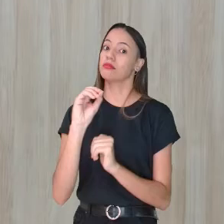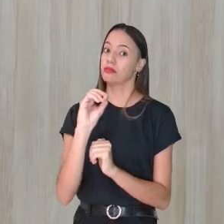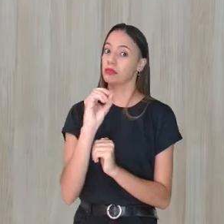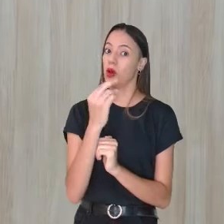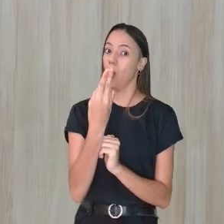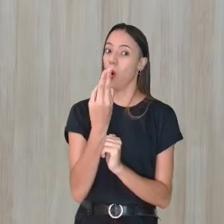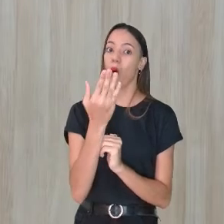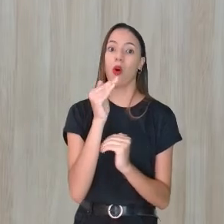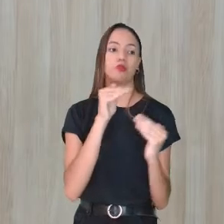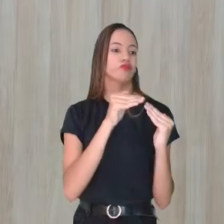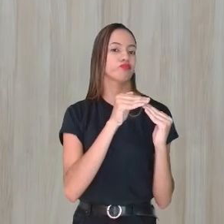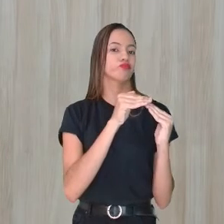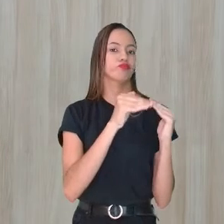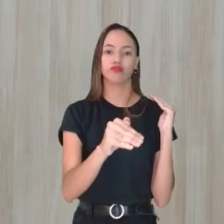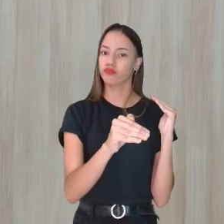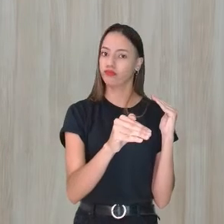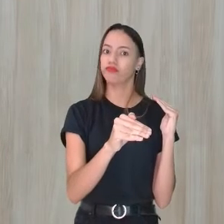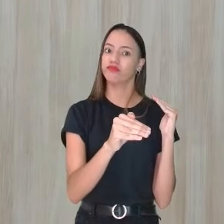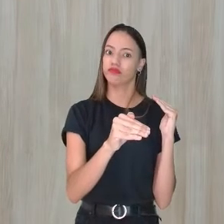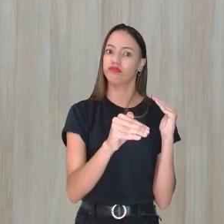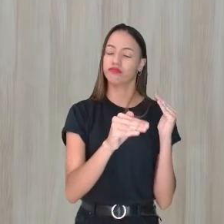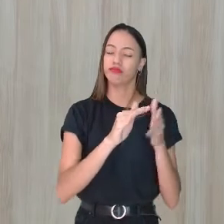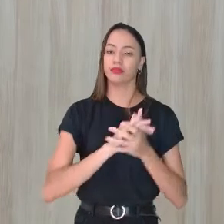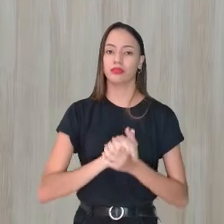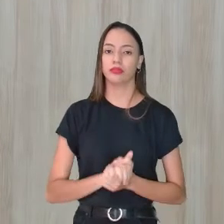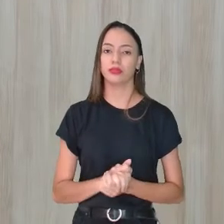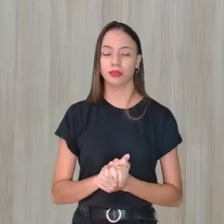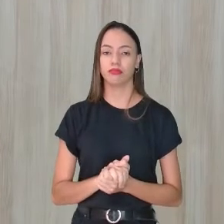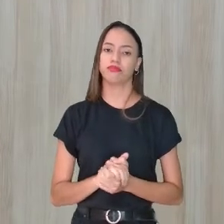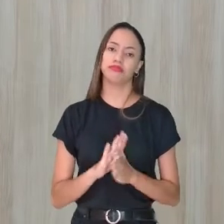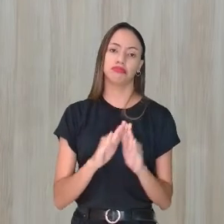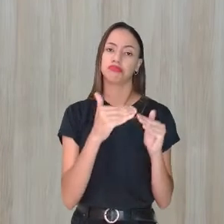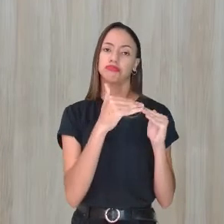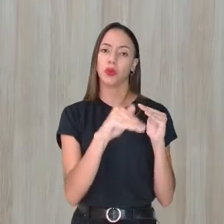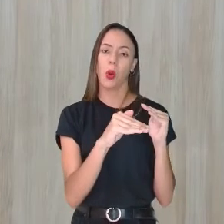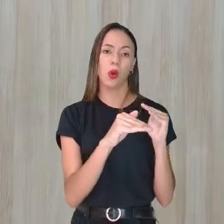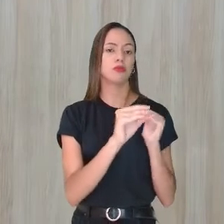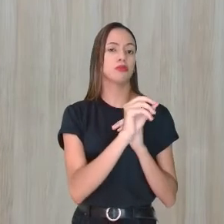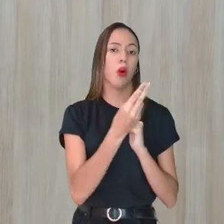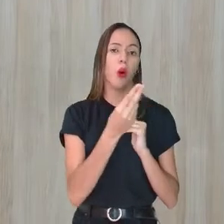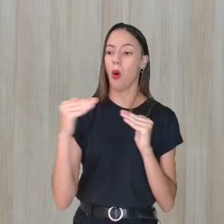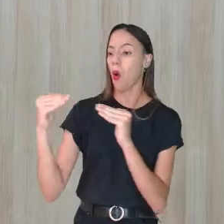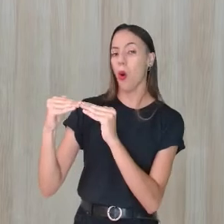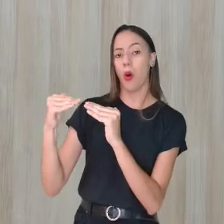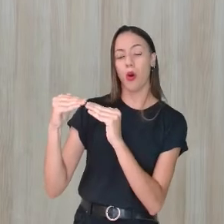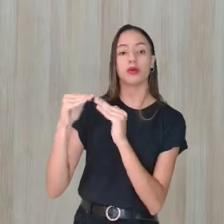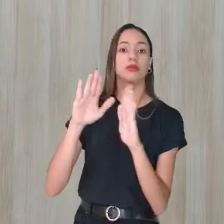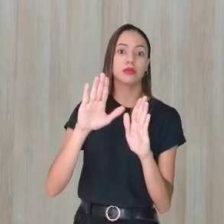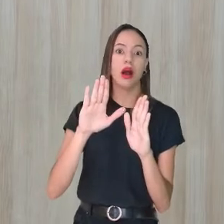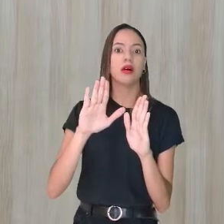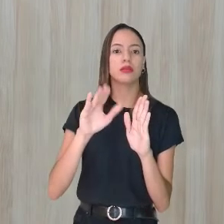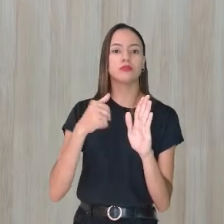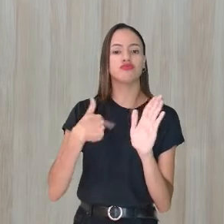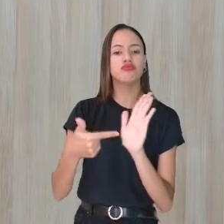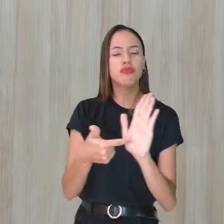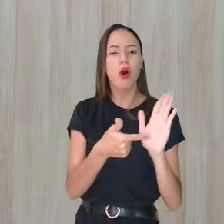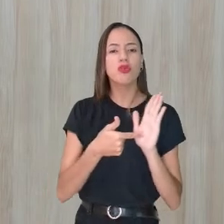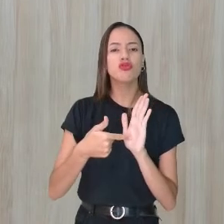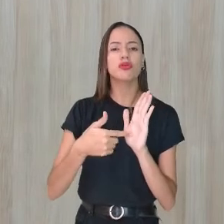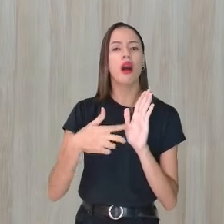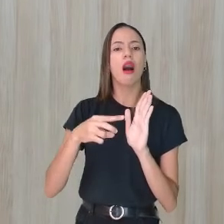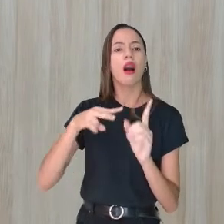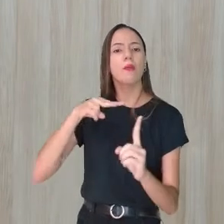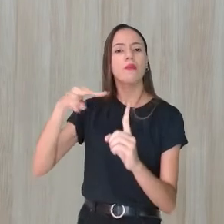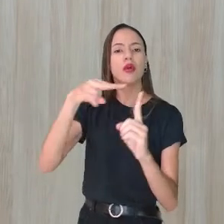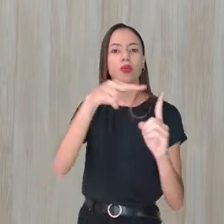das vezes também é uma oportunidade, não é, de contrapor, de não concordar. E colocar o seu ponto de vista, como é que essa